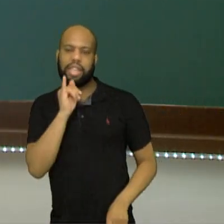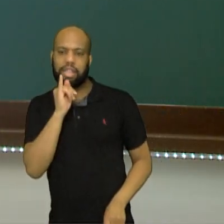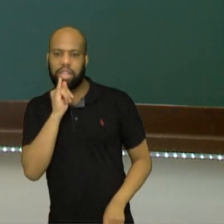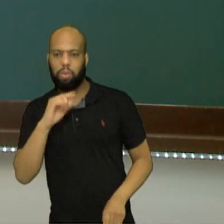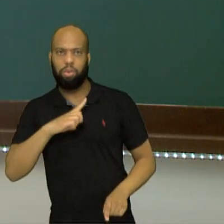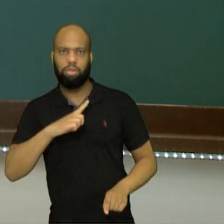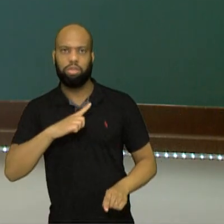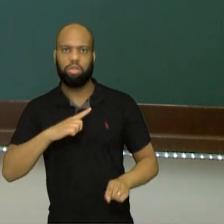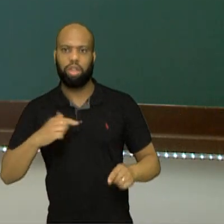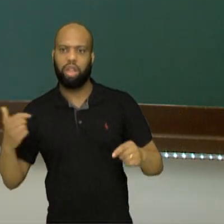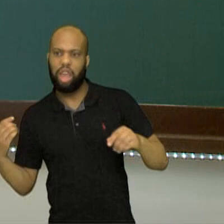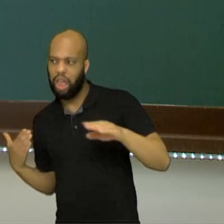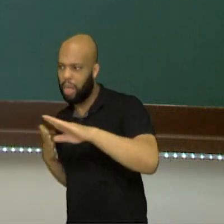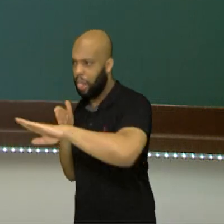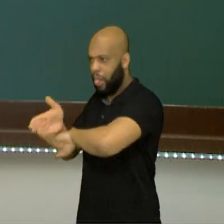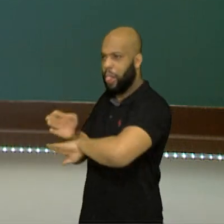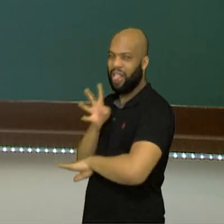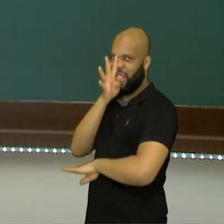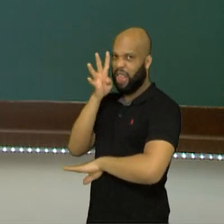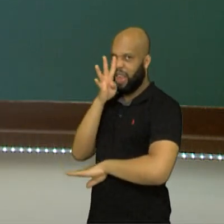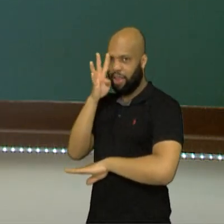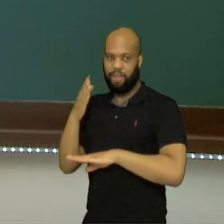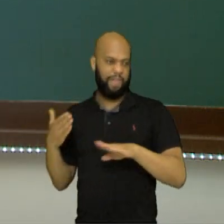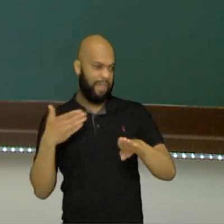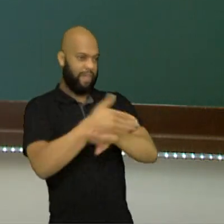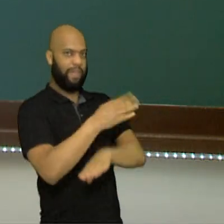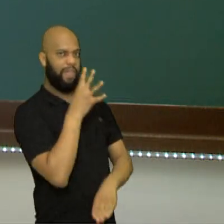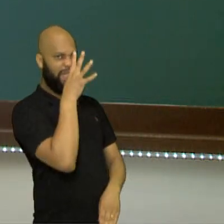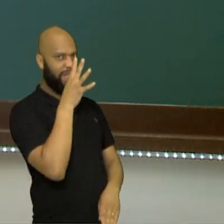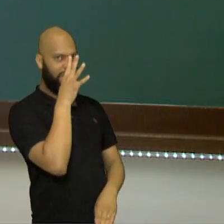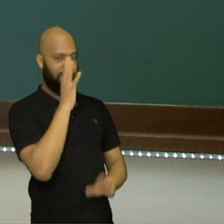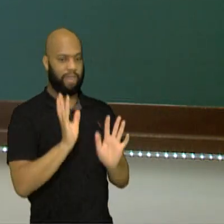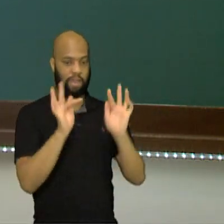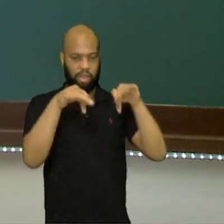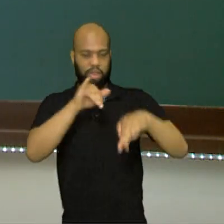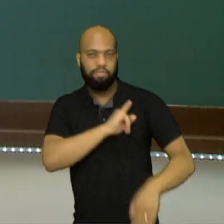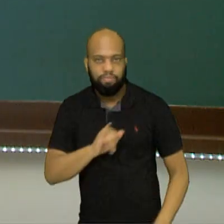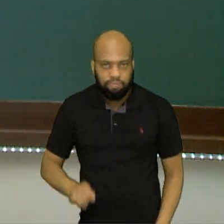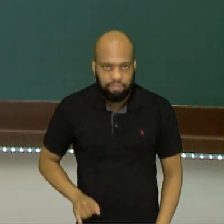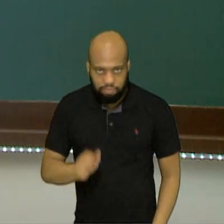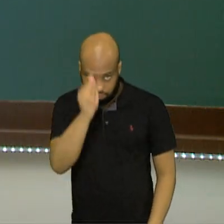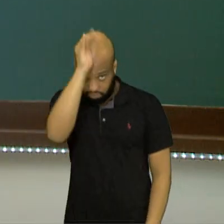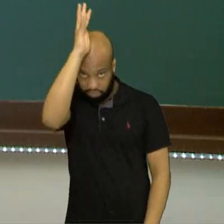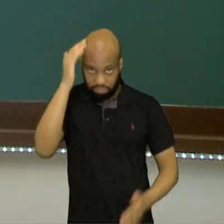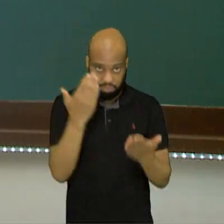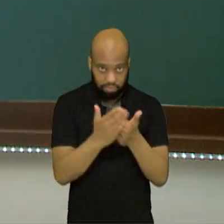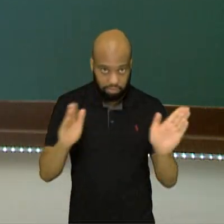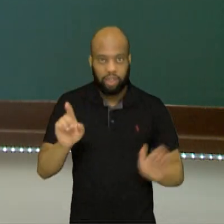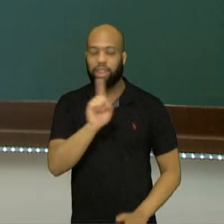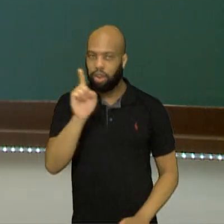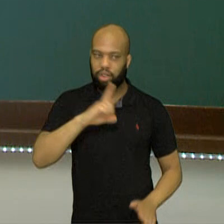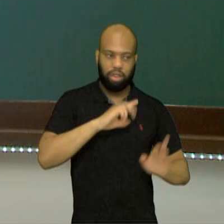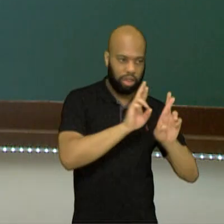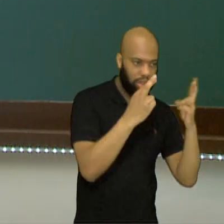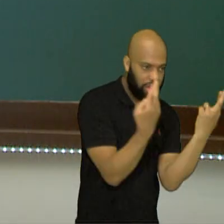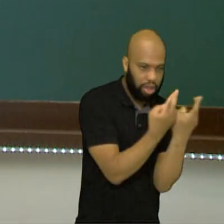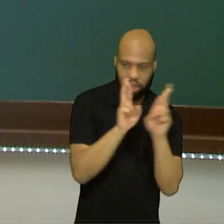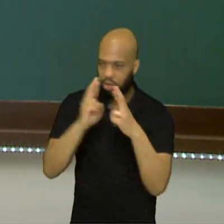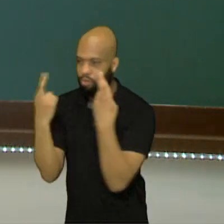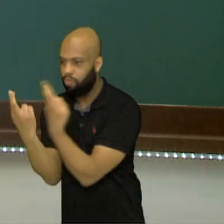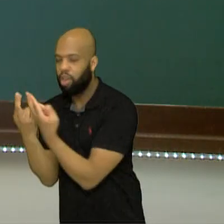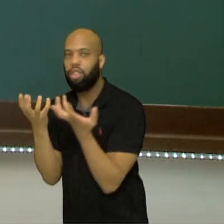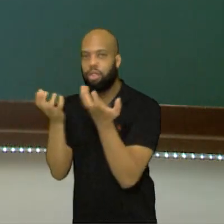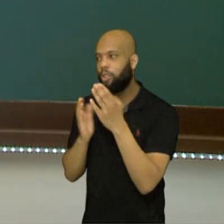param literalmente quando a gente tem o fim do Império Romano. A gente tem reinos invadindo reinos em muitos momentos e essas muralhas eram